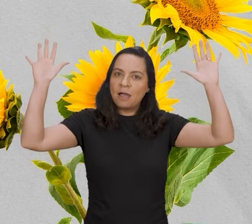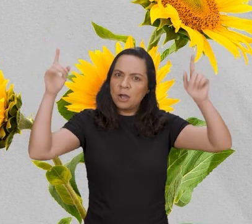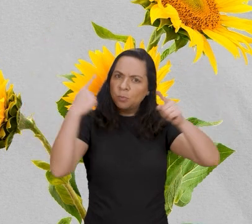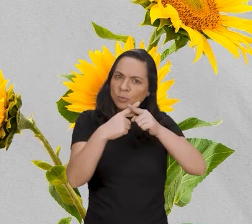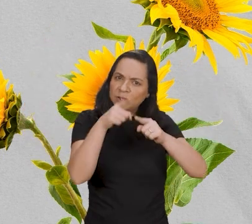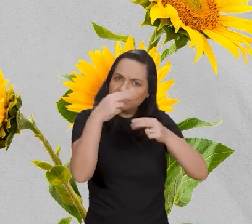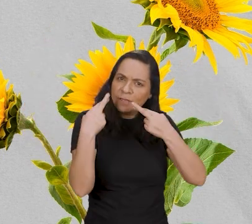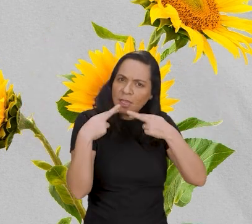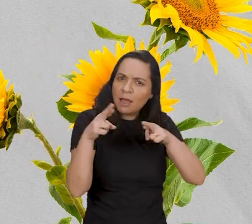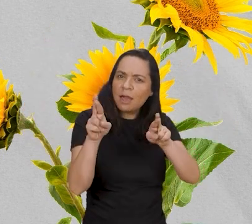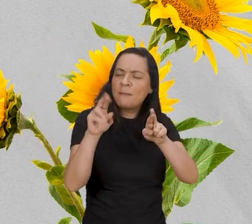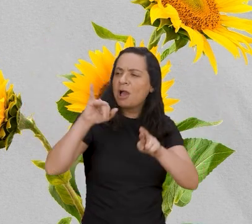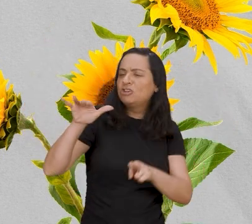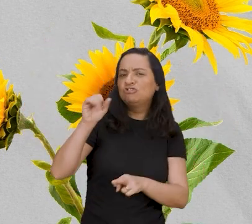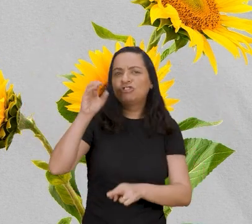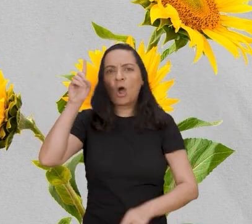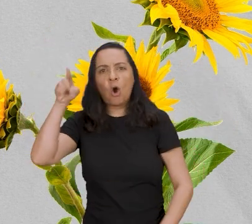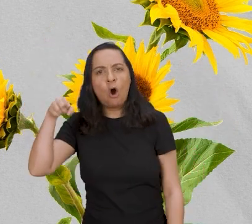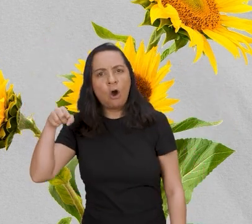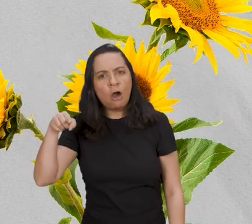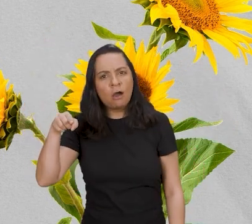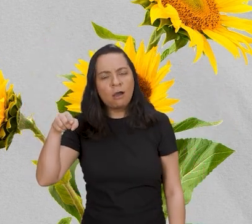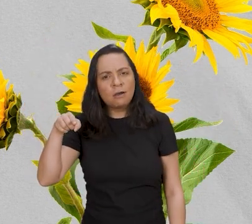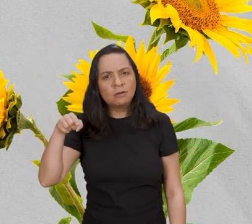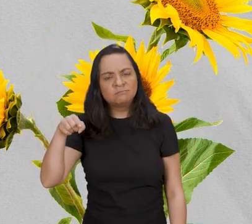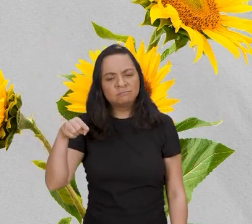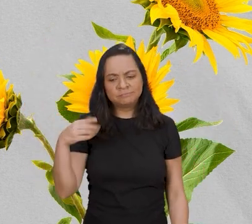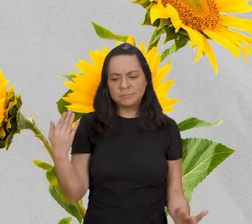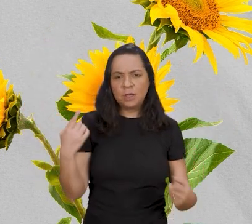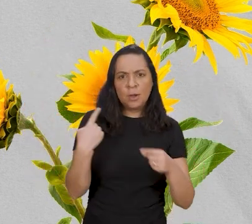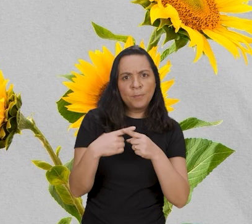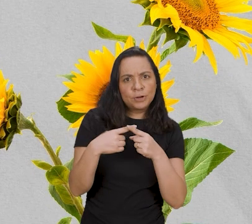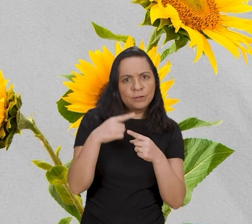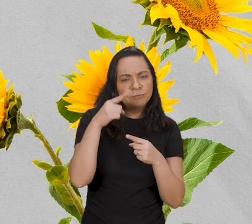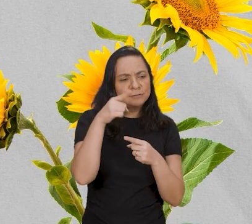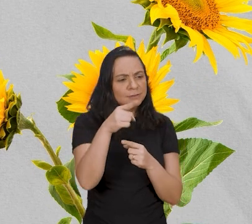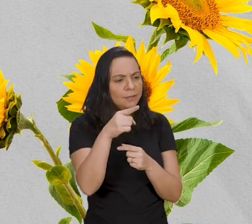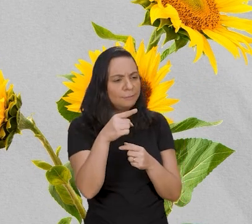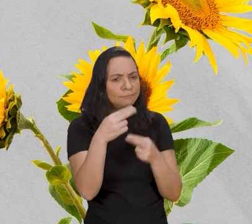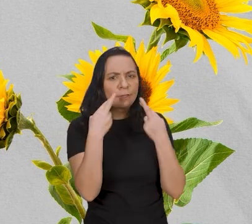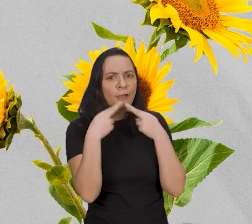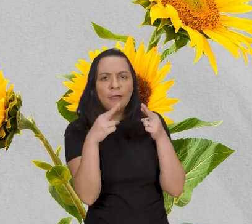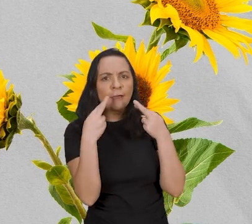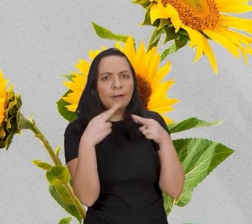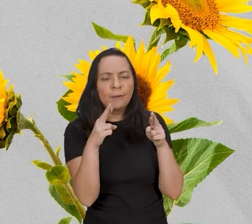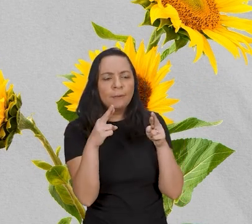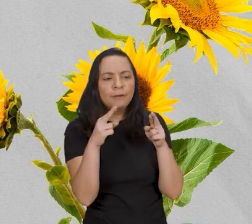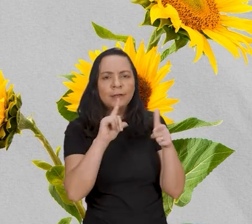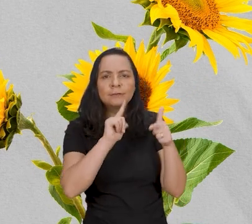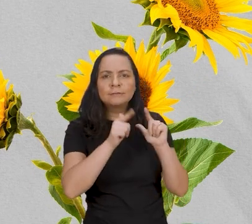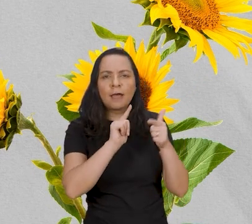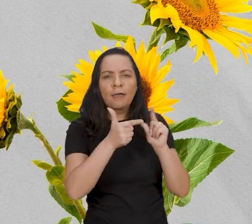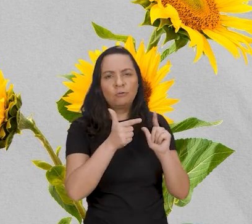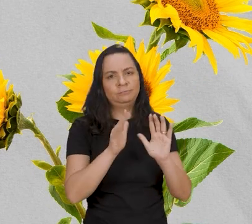você reclama, ó Jacó? Por que você se queixa, ó Israel?